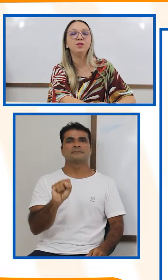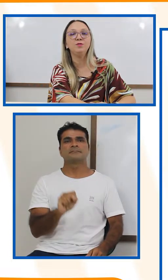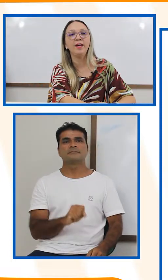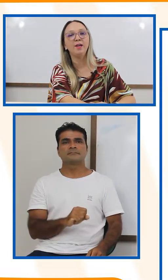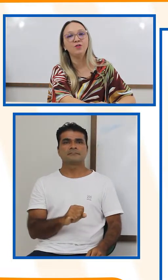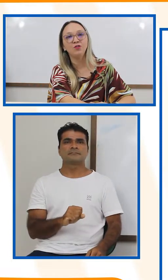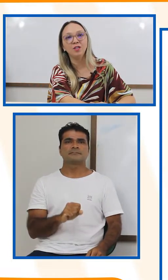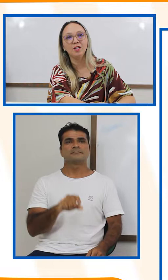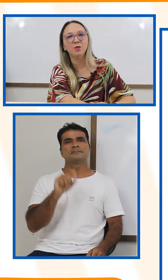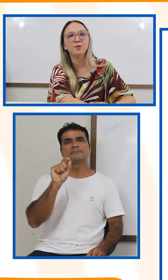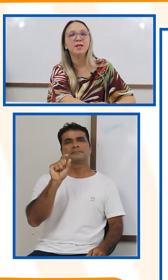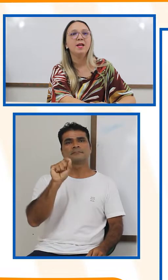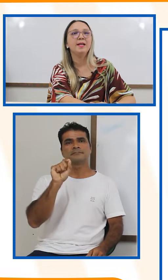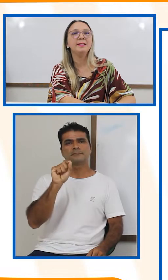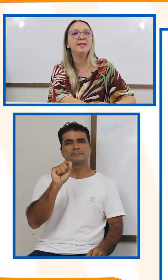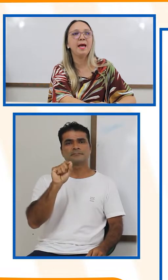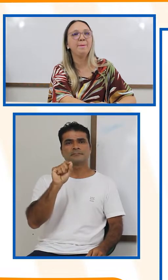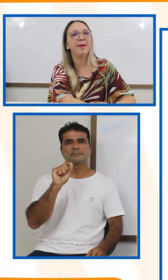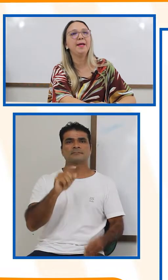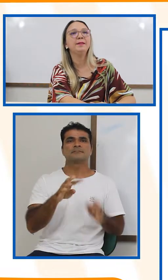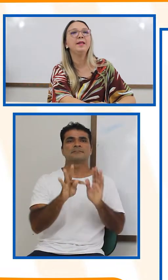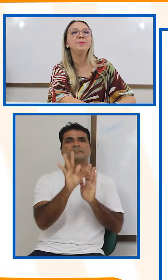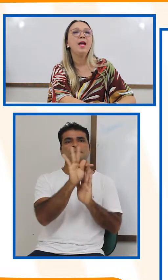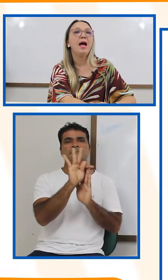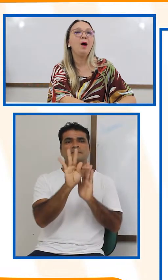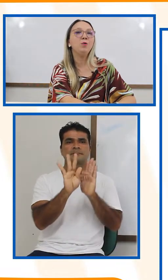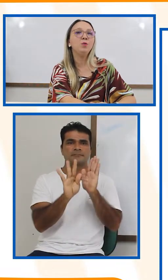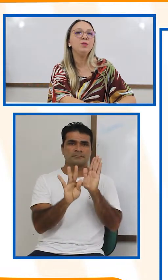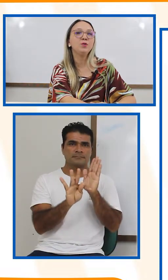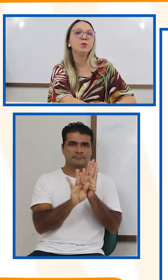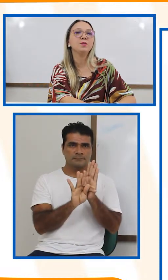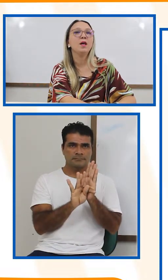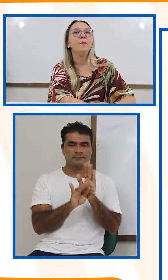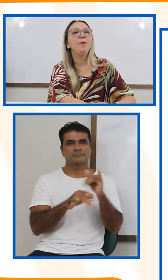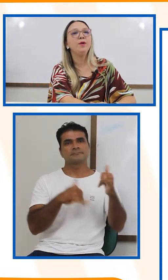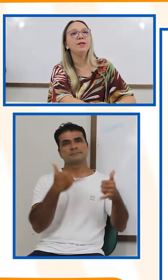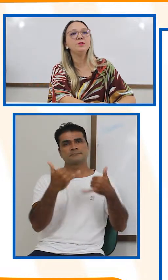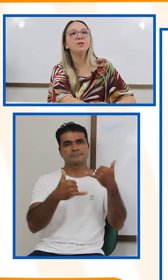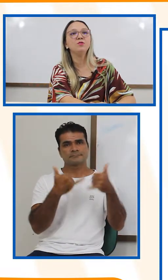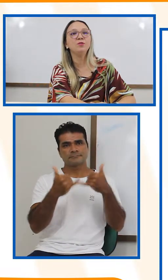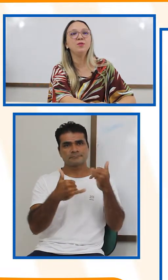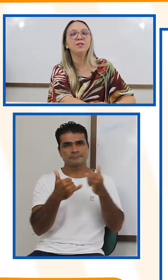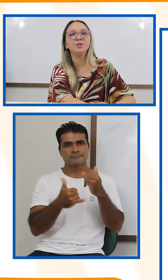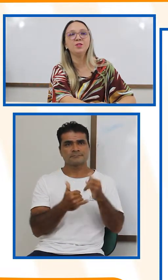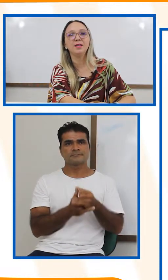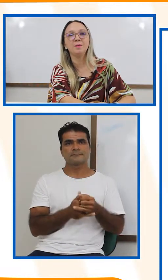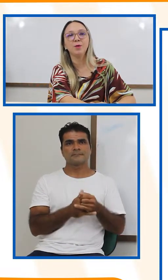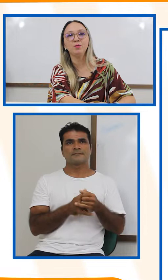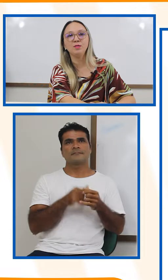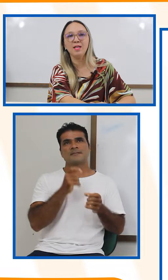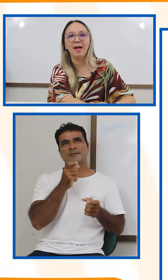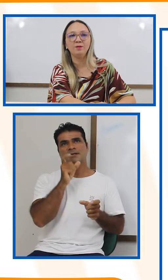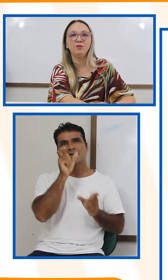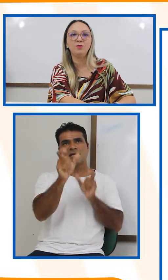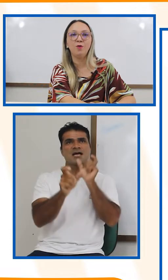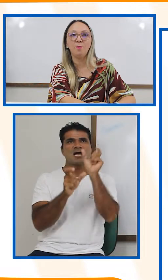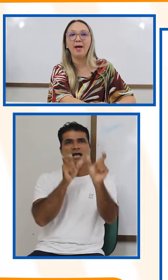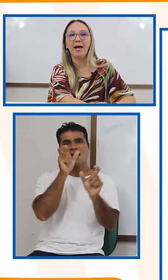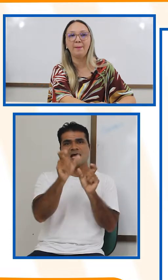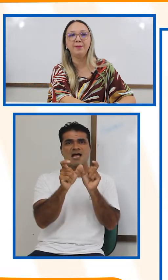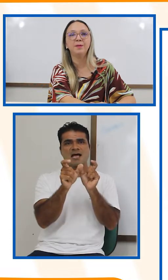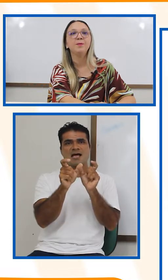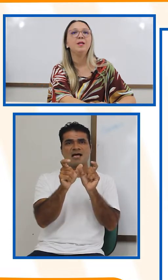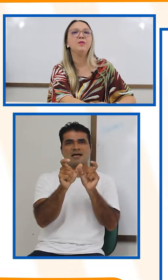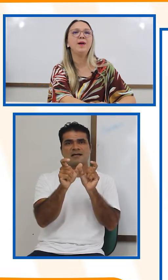textos divertidos, que se repetem alguns sons. Por isso, são difíceis de serem pronunciados de